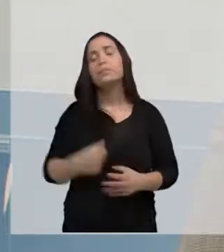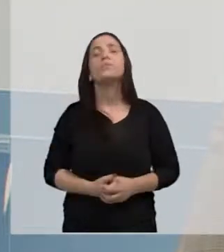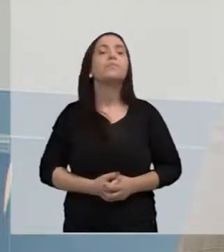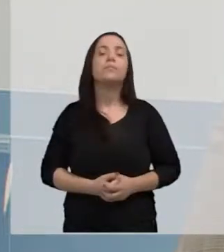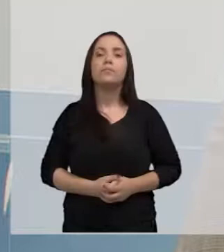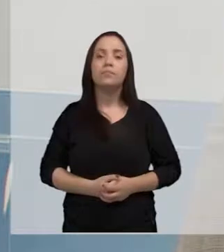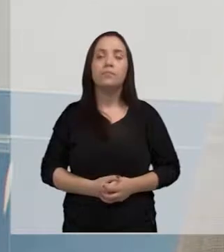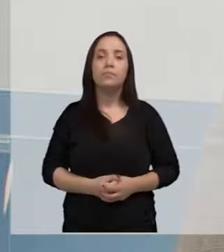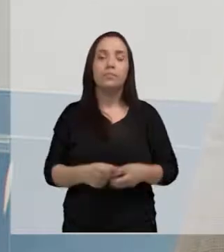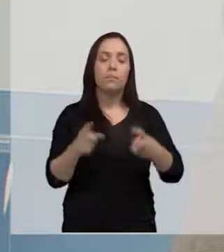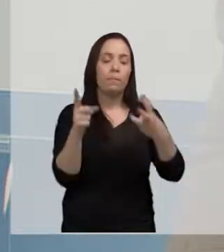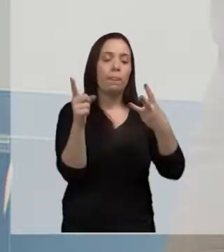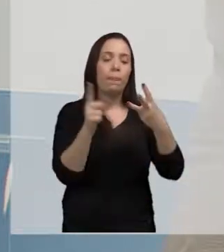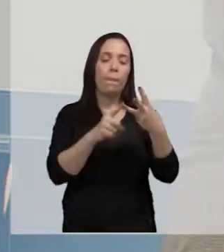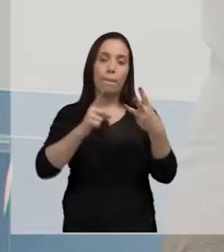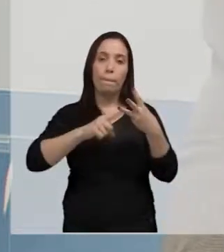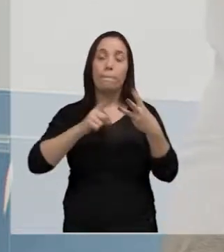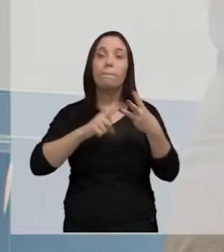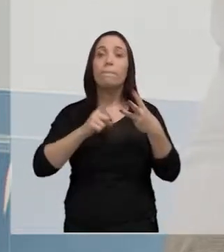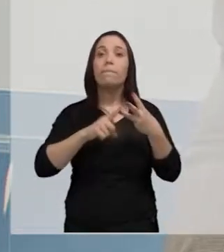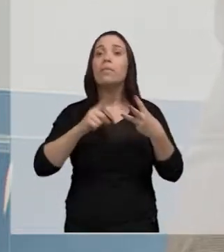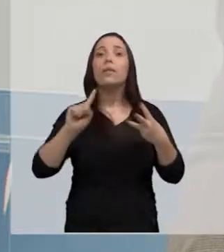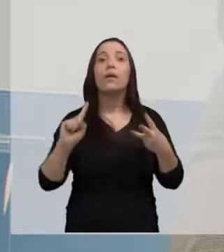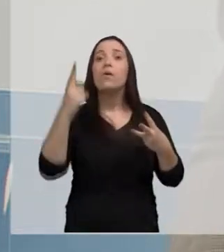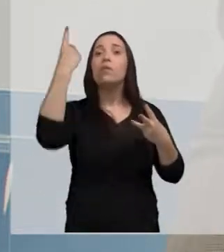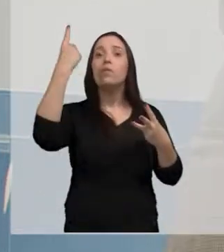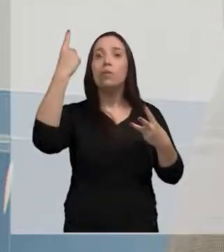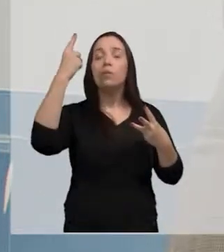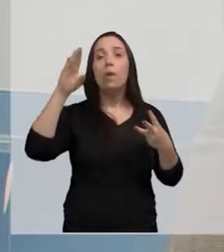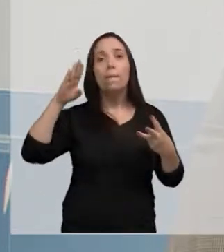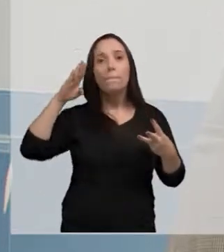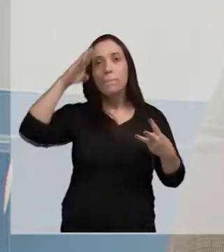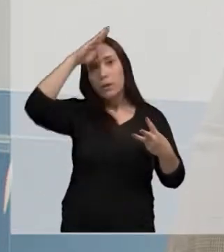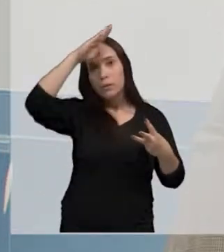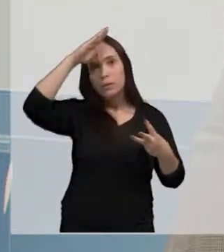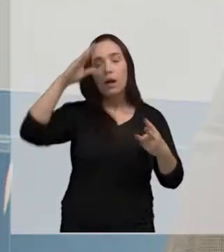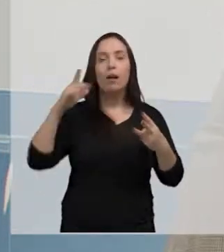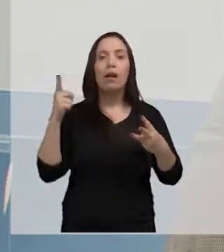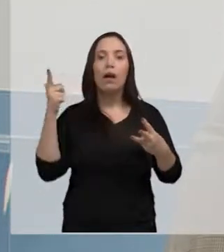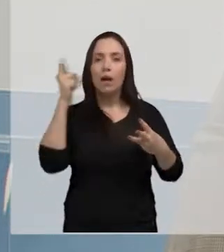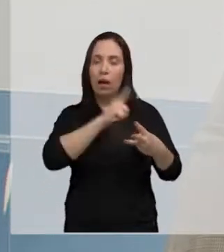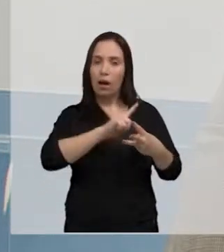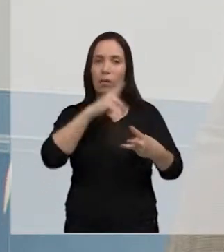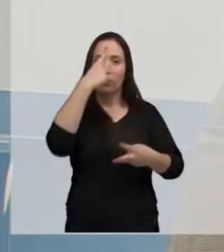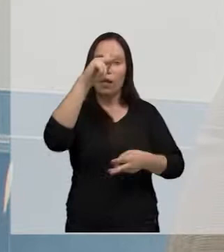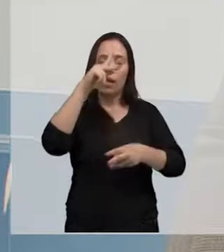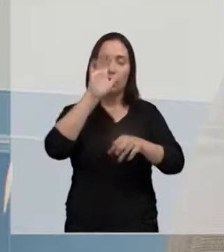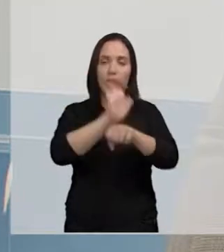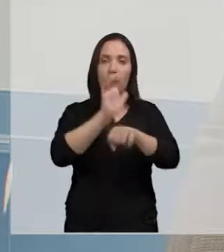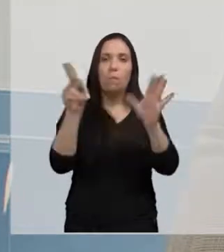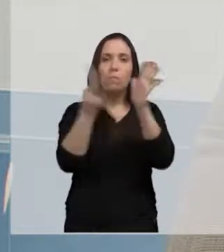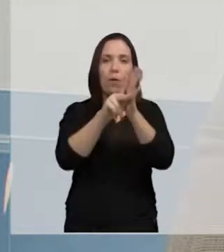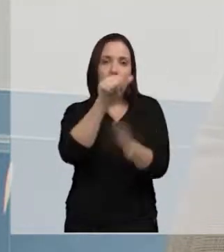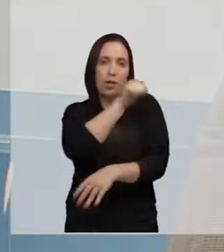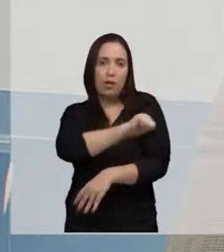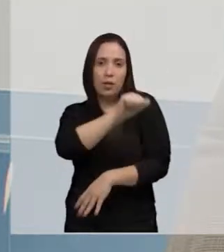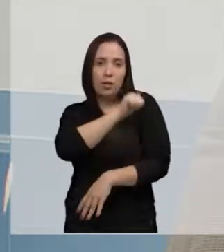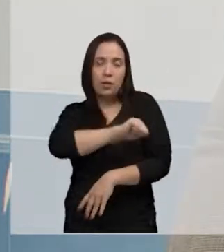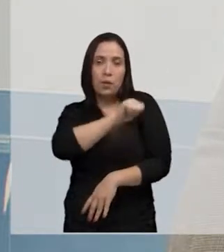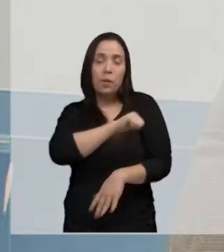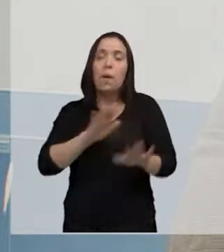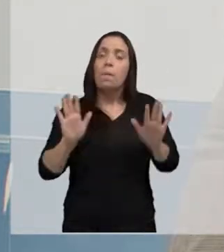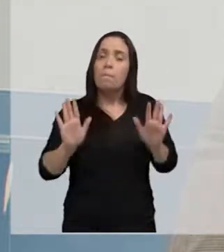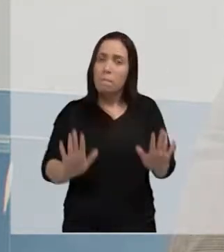Paraná. O único que ganhou no seu estado mesmo foi o Jair Bolsonaro. E o Fernando Haddad não ganhou em São Paulo. Mas não